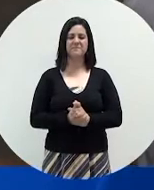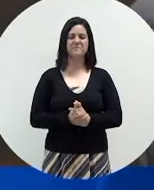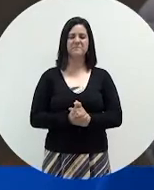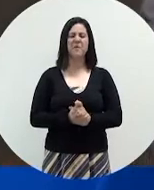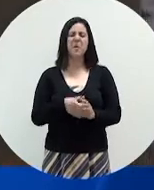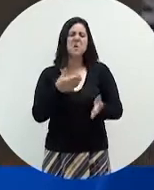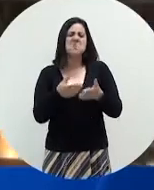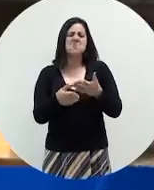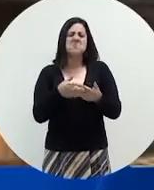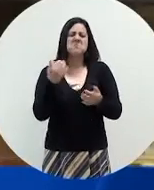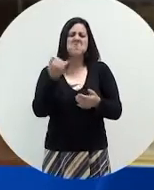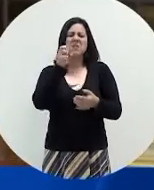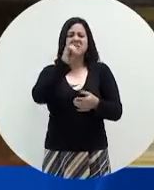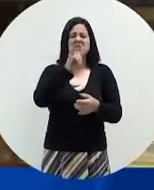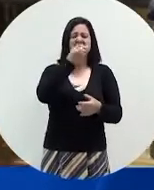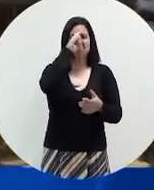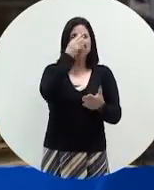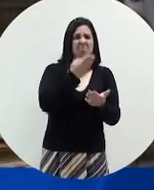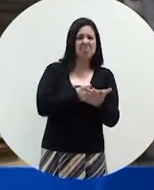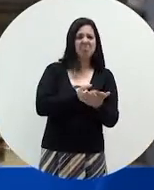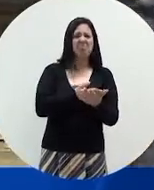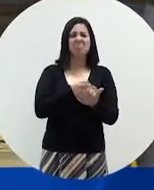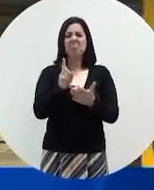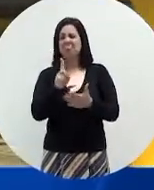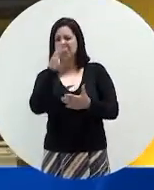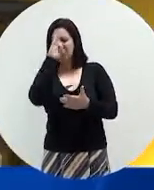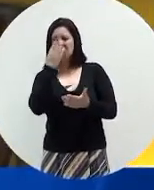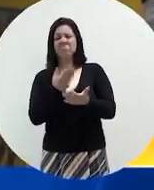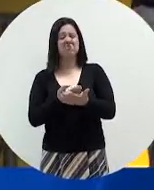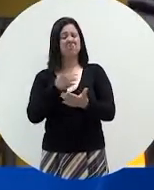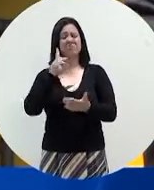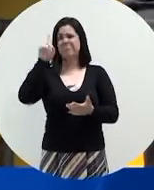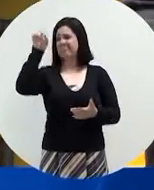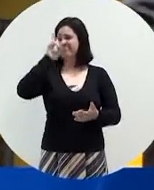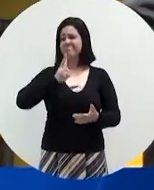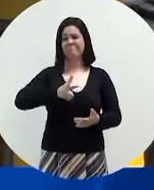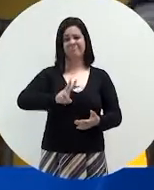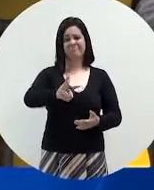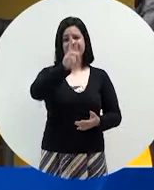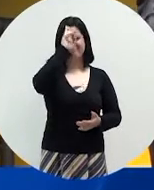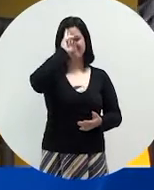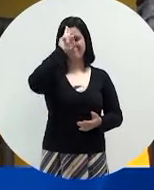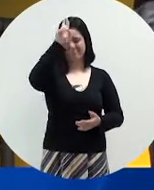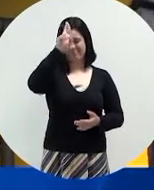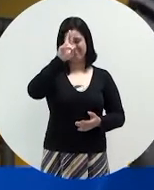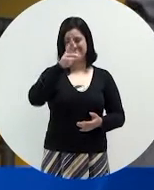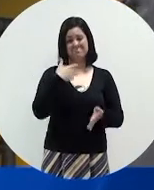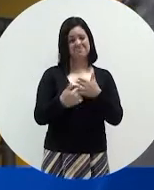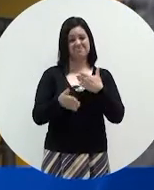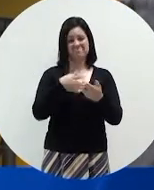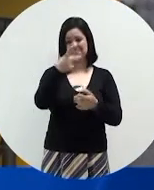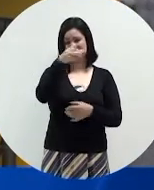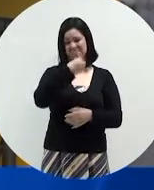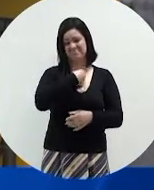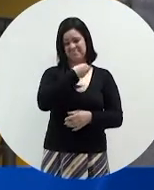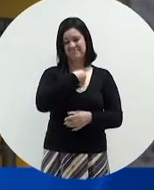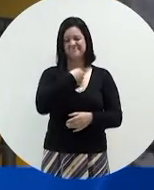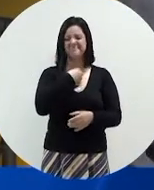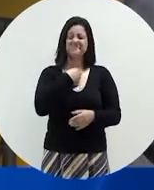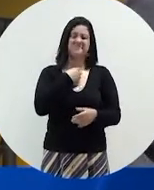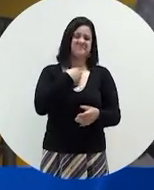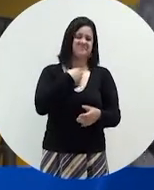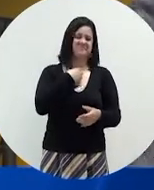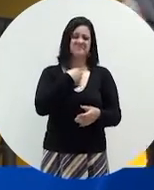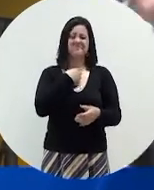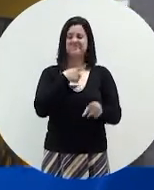experimentar o senhorio de Deus sobre a sua vida se você não crê que Ele é o Senhor da tua vida. E